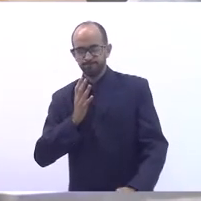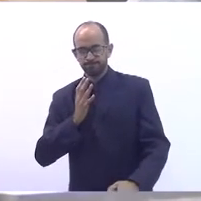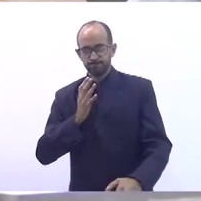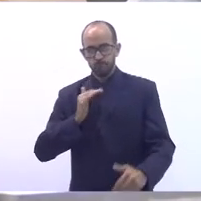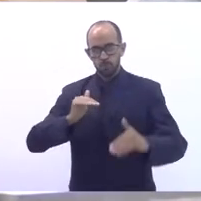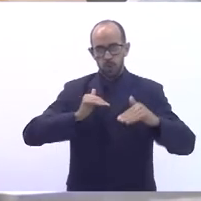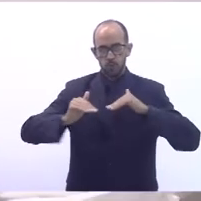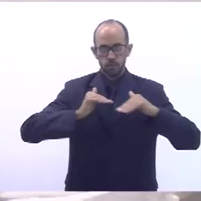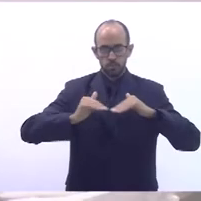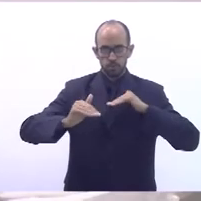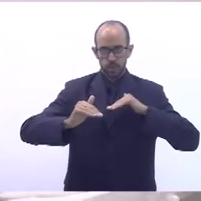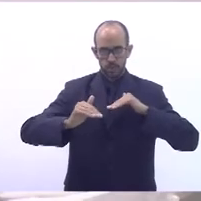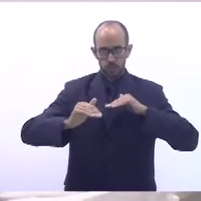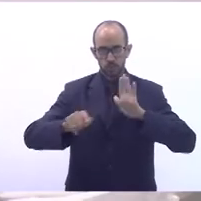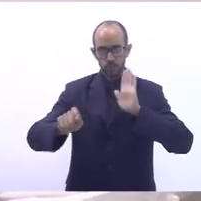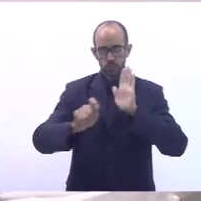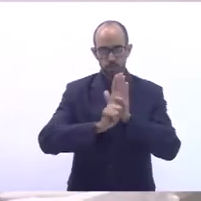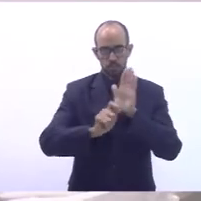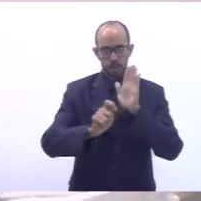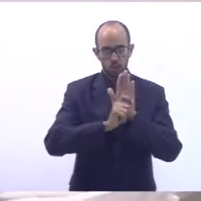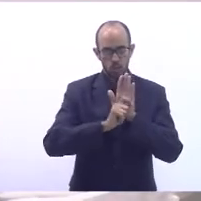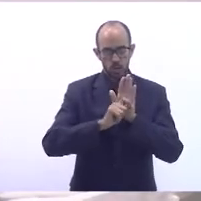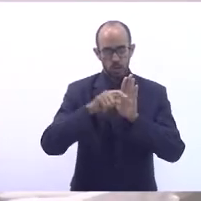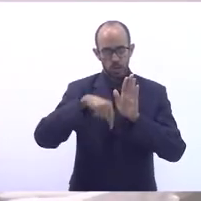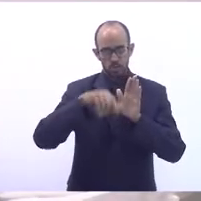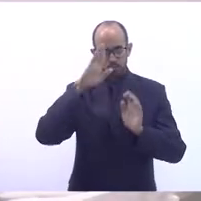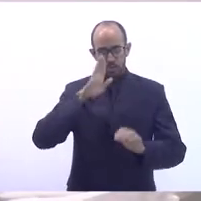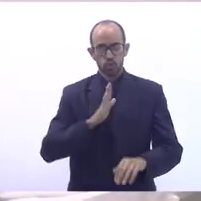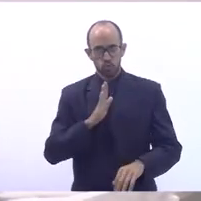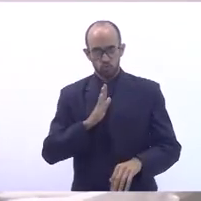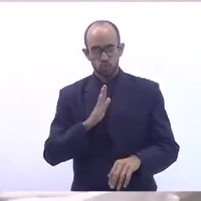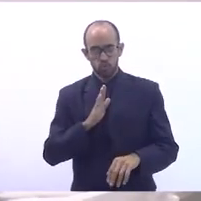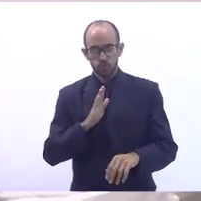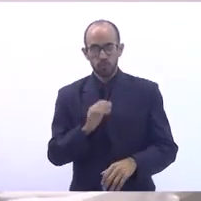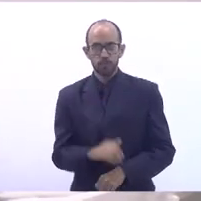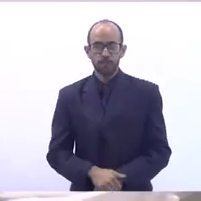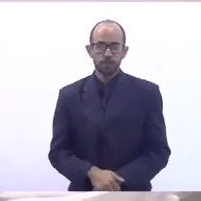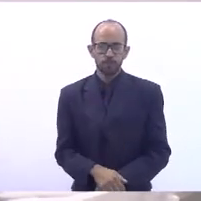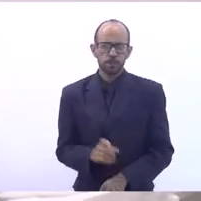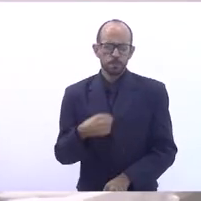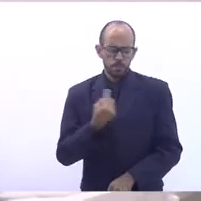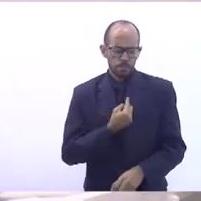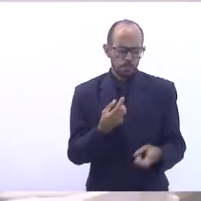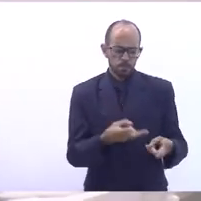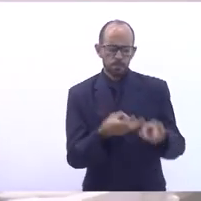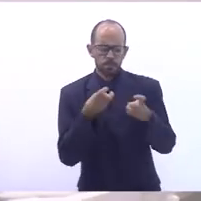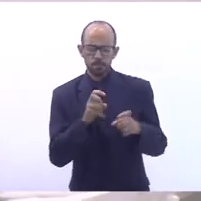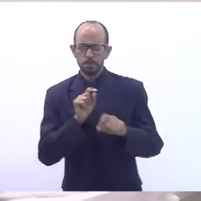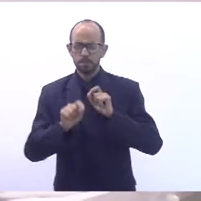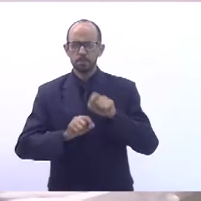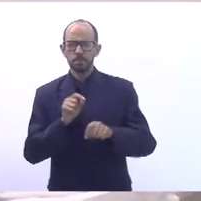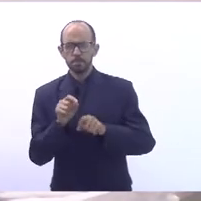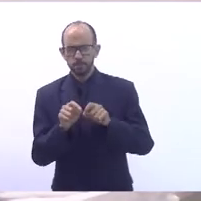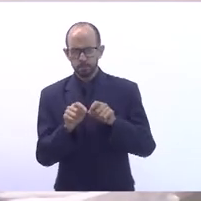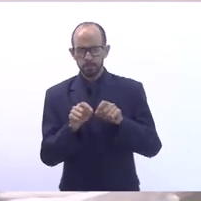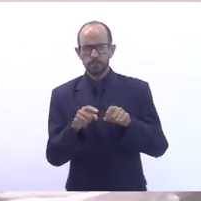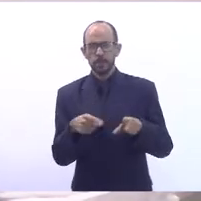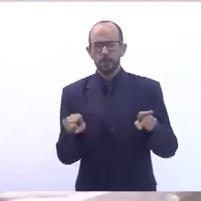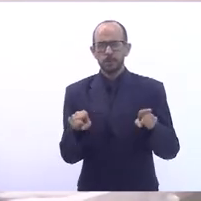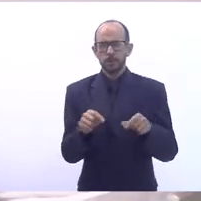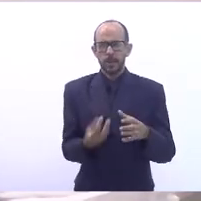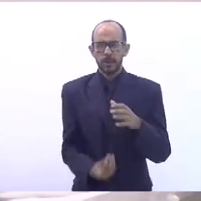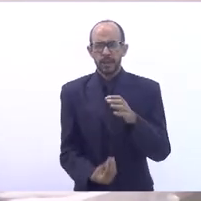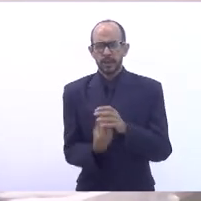que envolve a maconha no Brasil e nós podemos observar que até o a